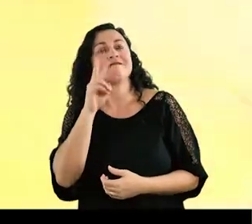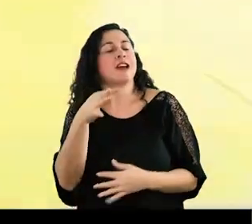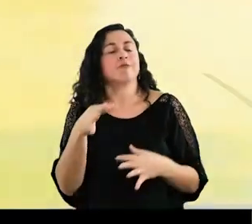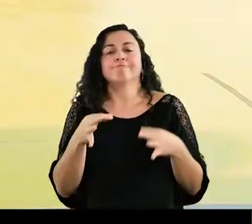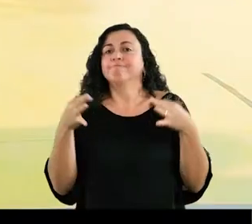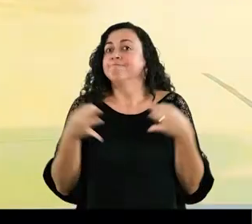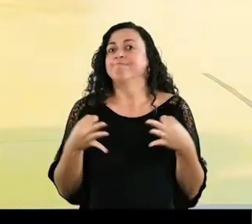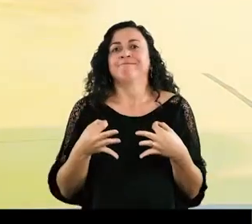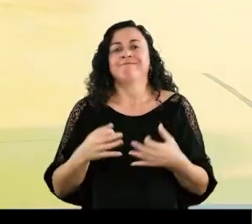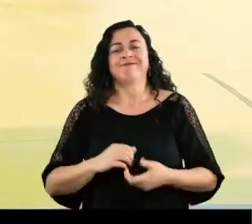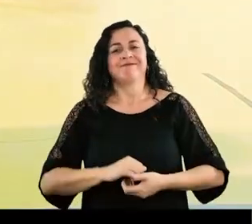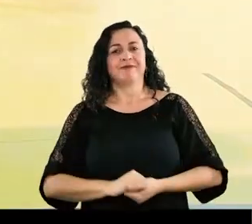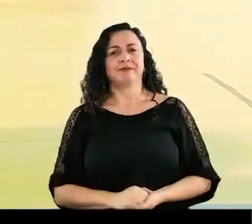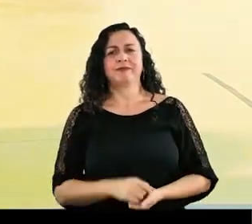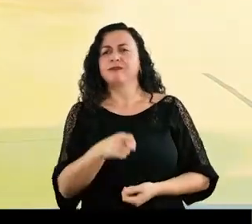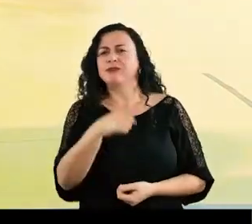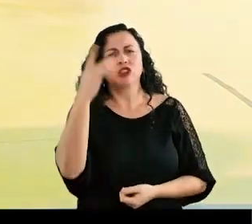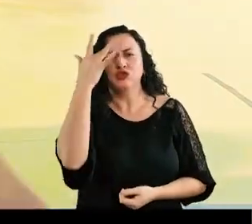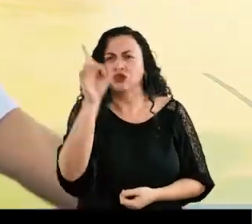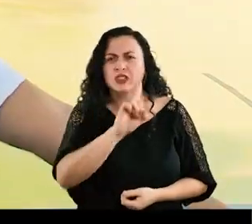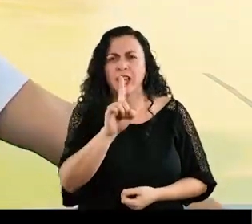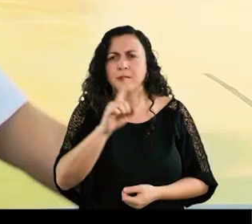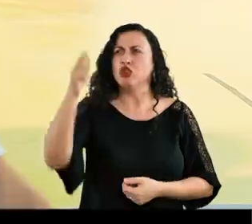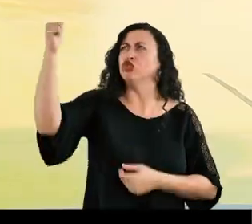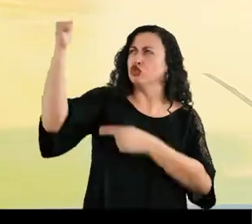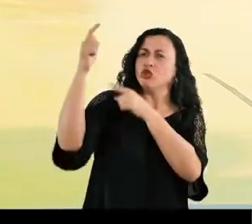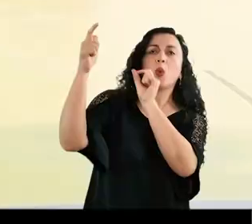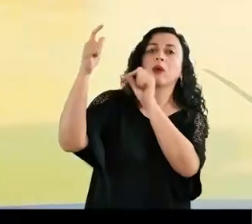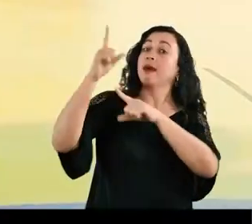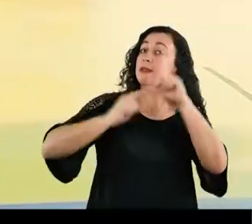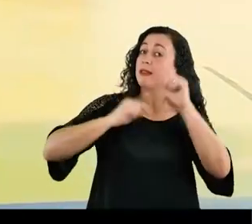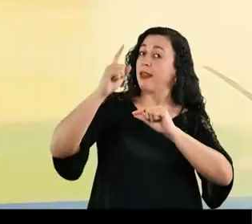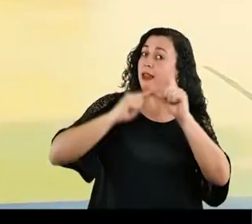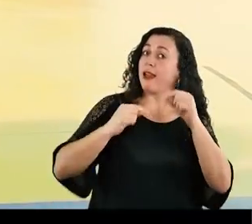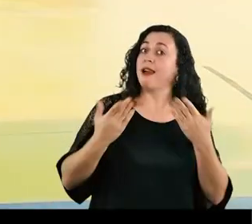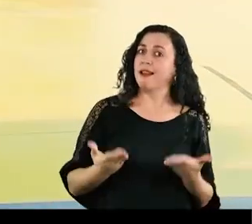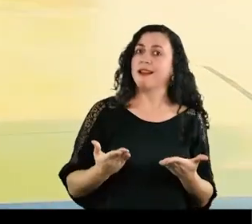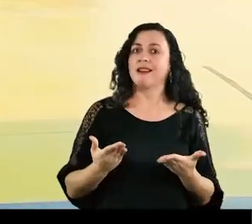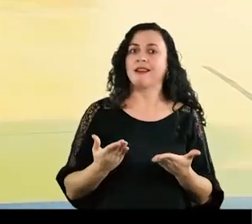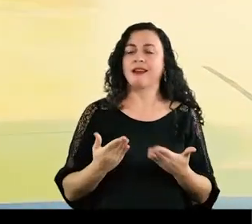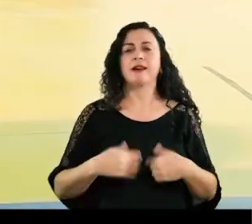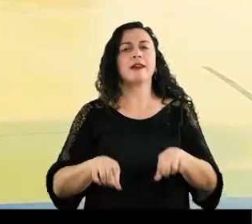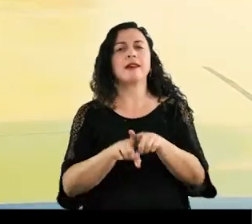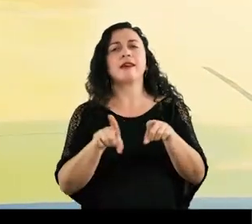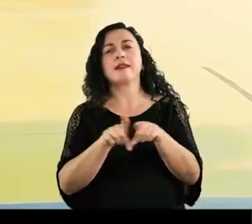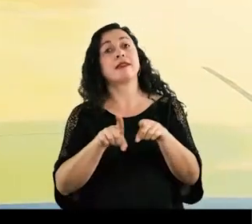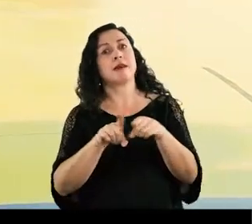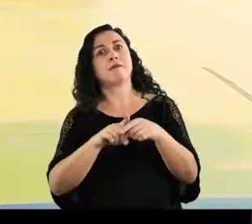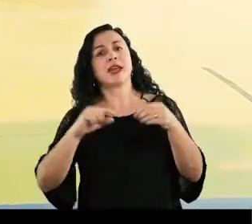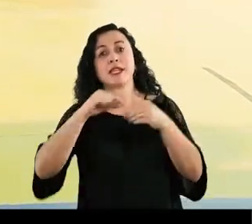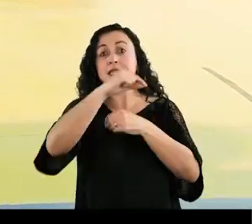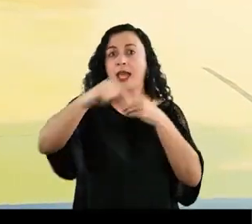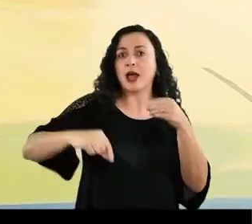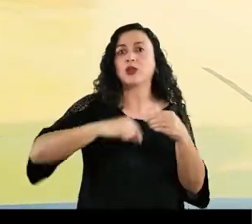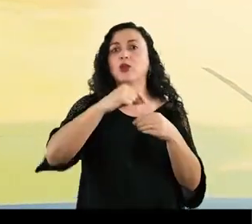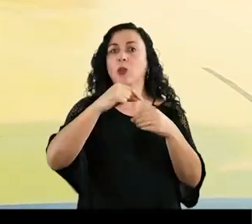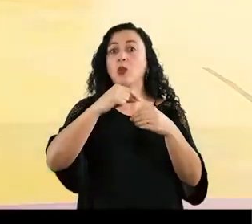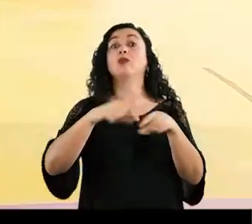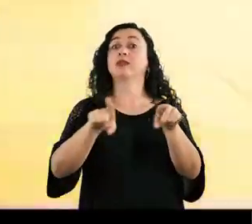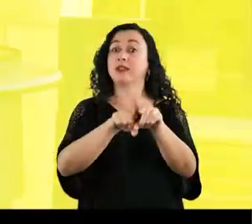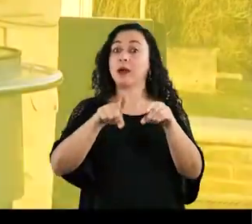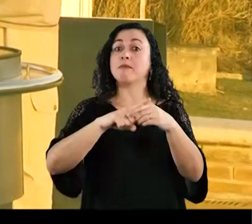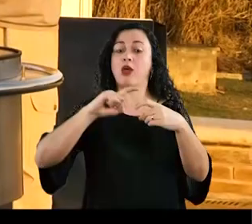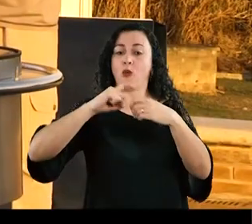hora. E vocês não sabem, o Sol é uma estrela. E Saturno e Urano têm